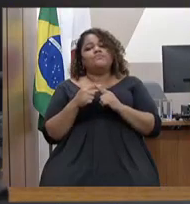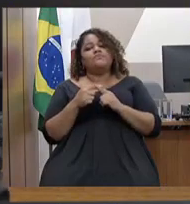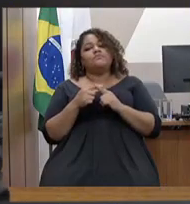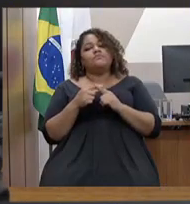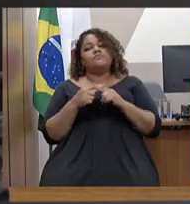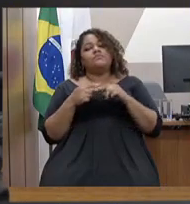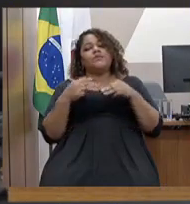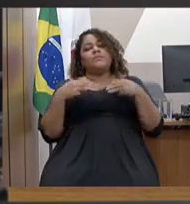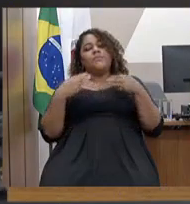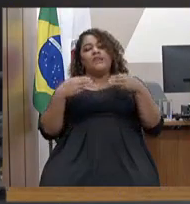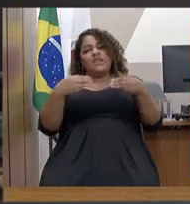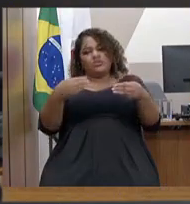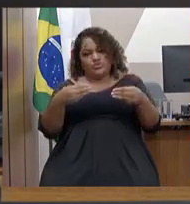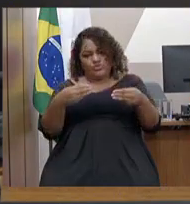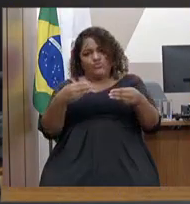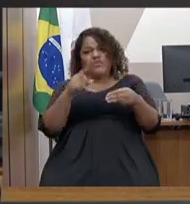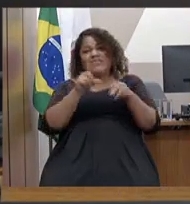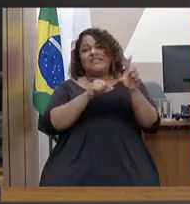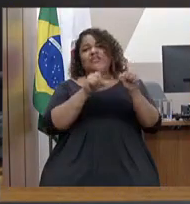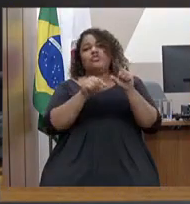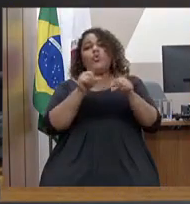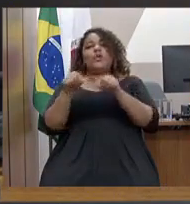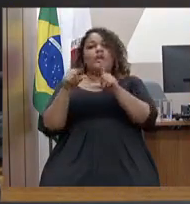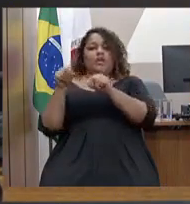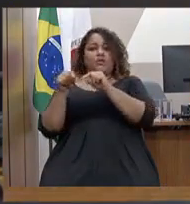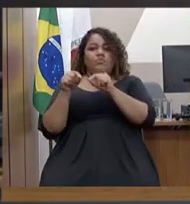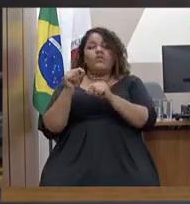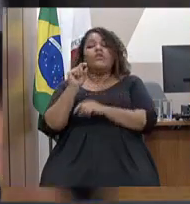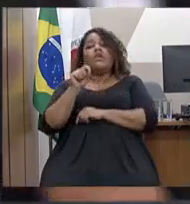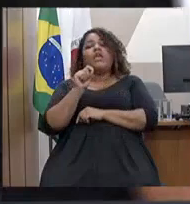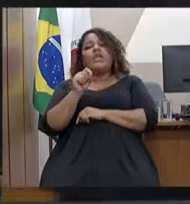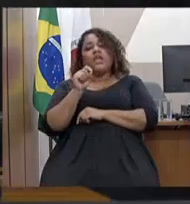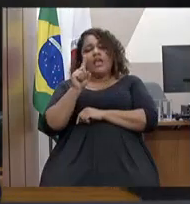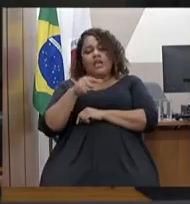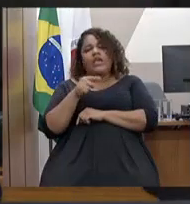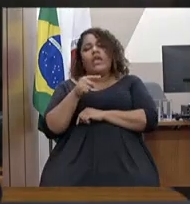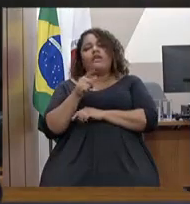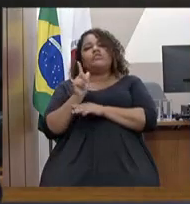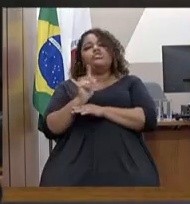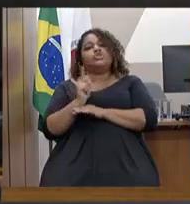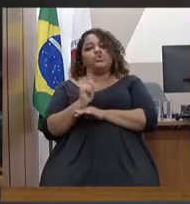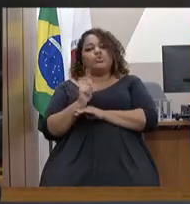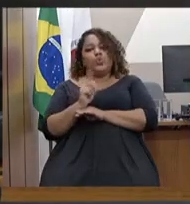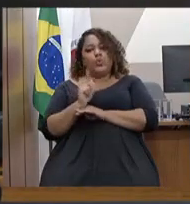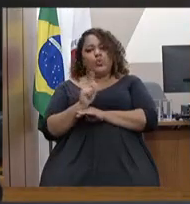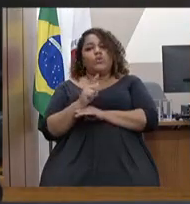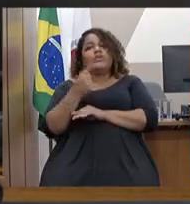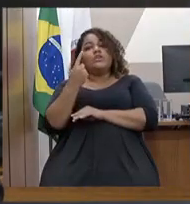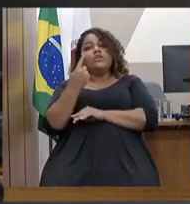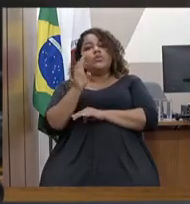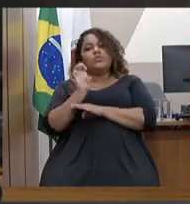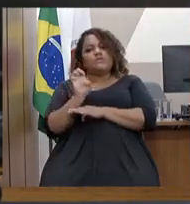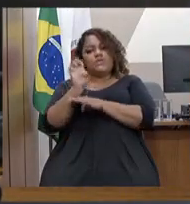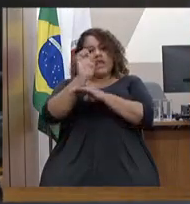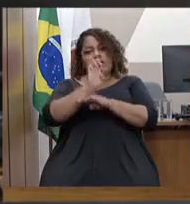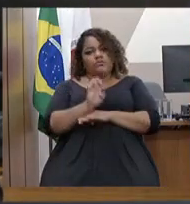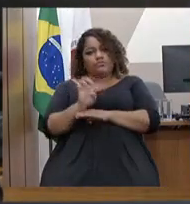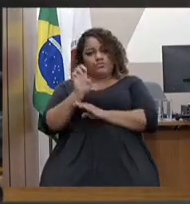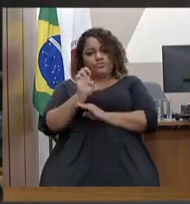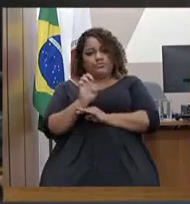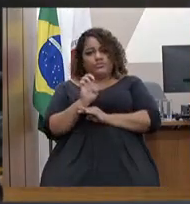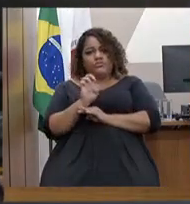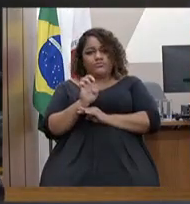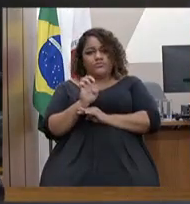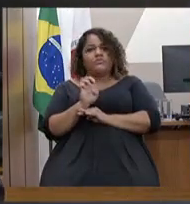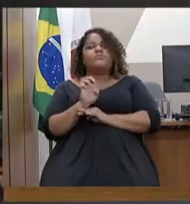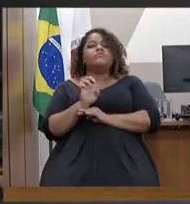Ministro escolhendo os gestores nós que vai cuidar da Previdência em um estado tem alterações que vão conhecer